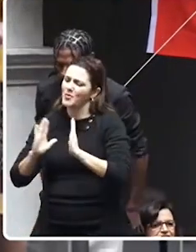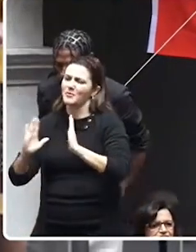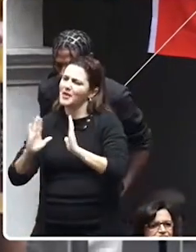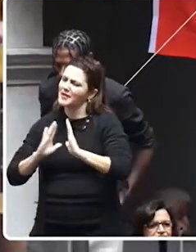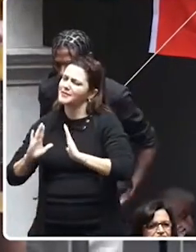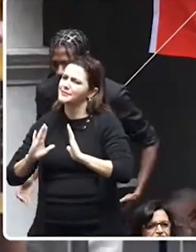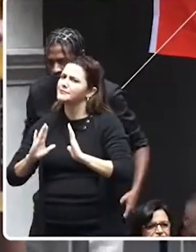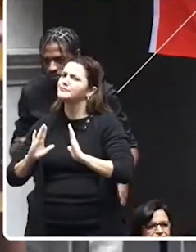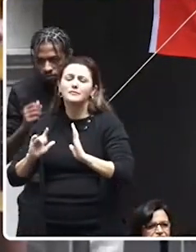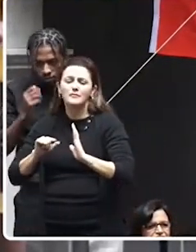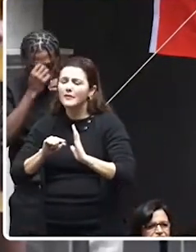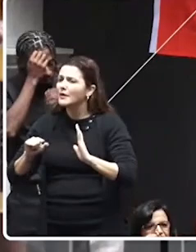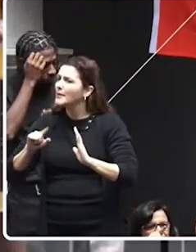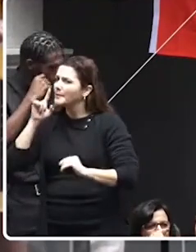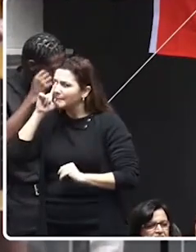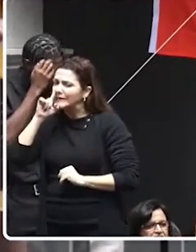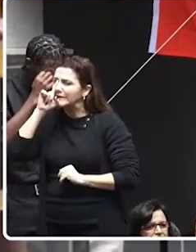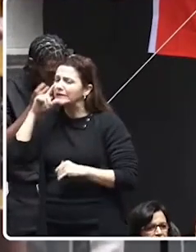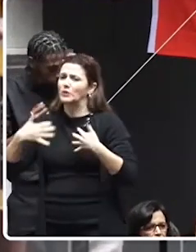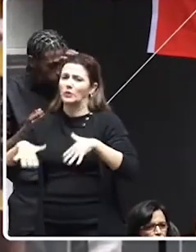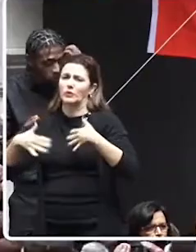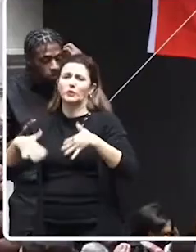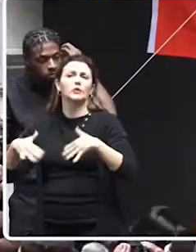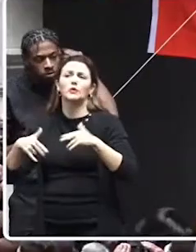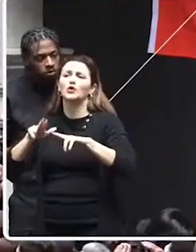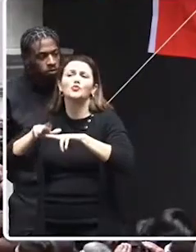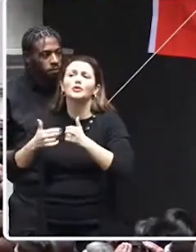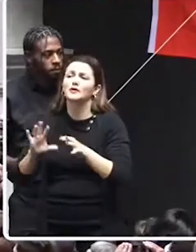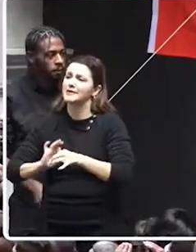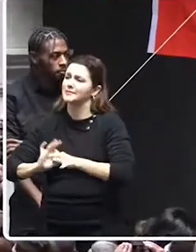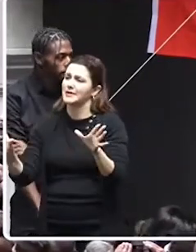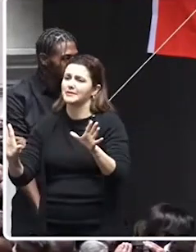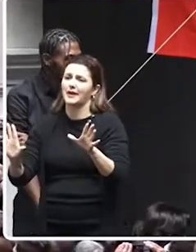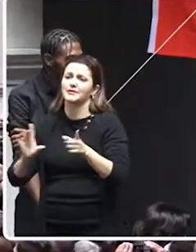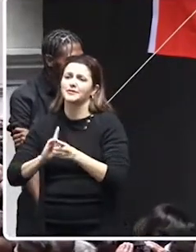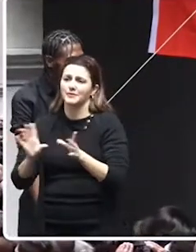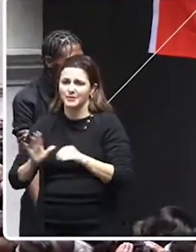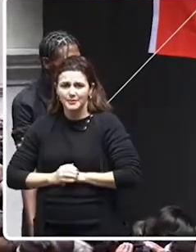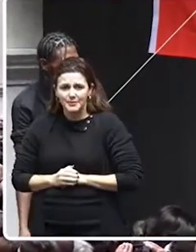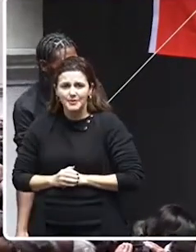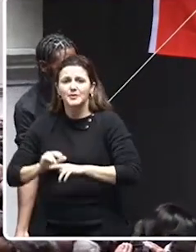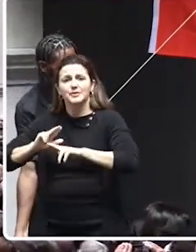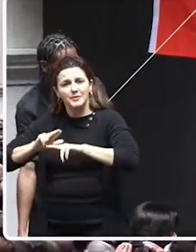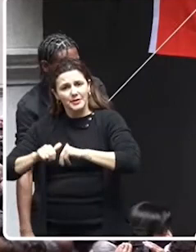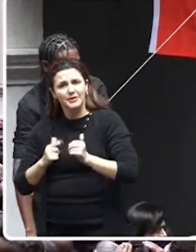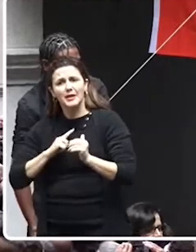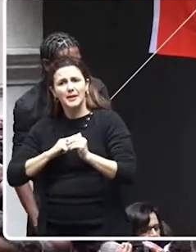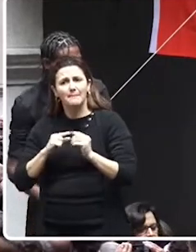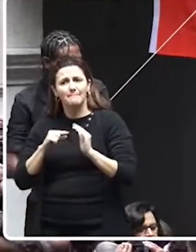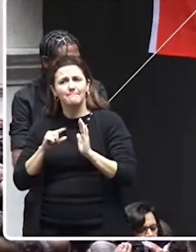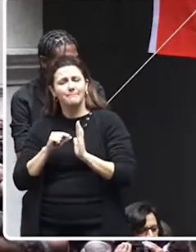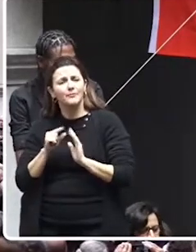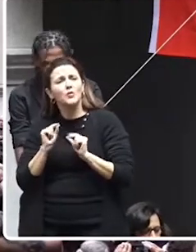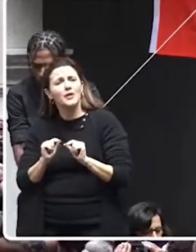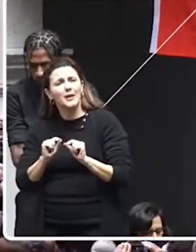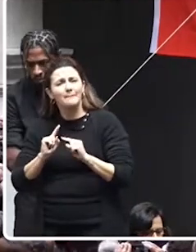imenso perigo para a normalidade democrática. Risco às instituições da República,